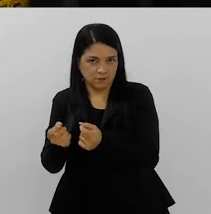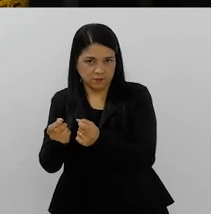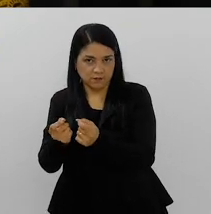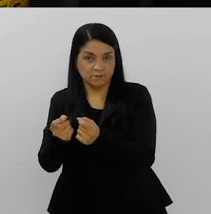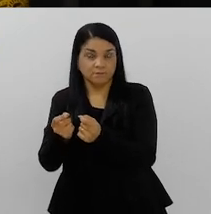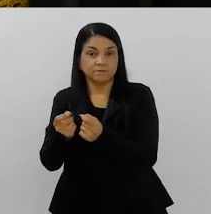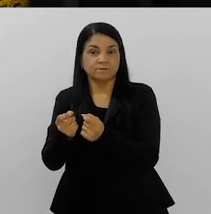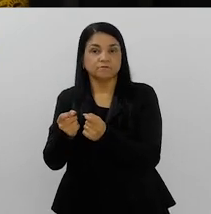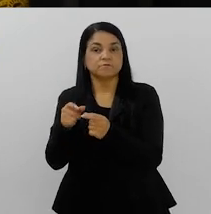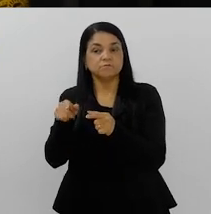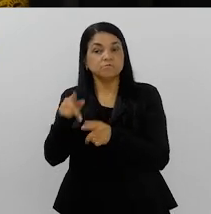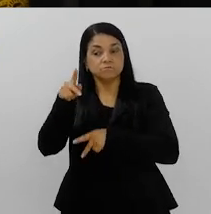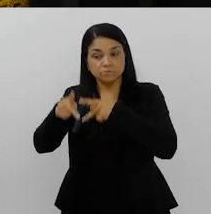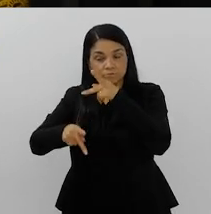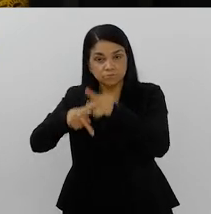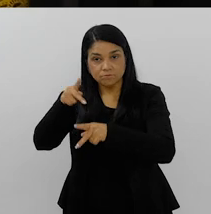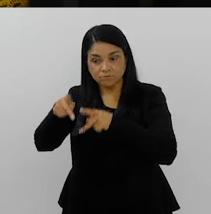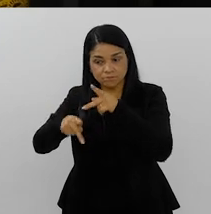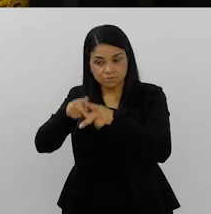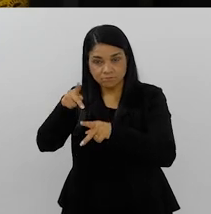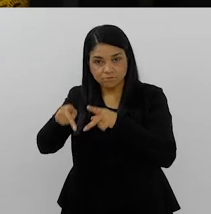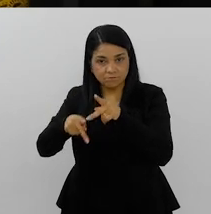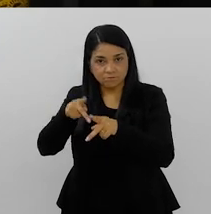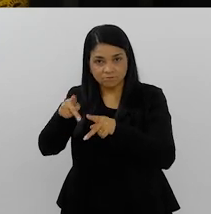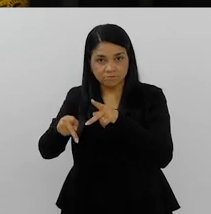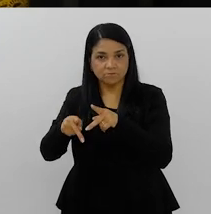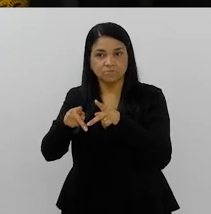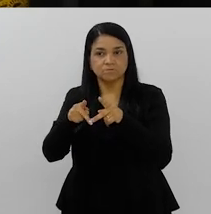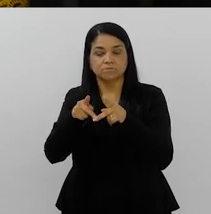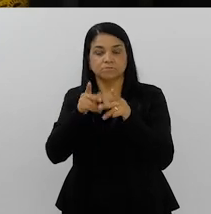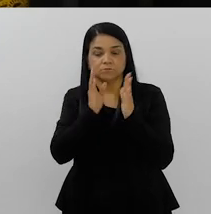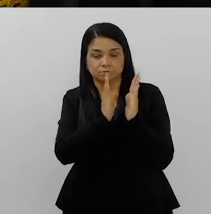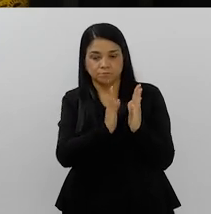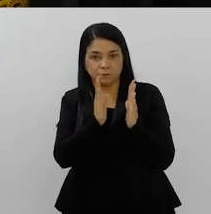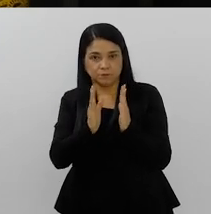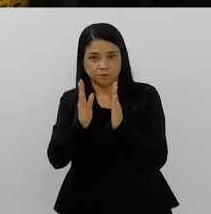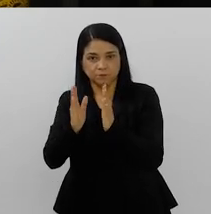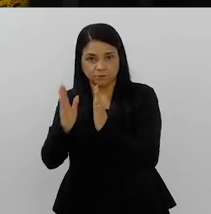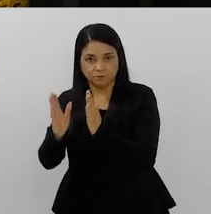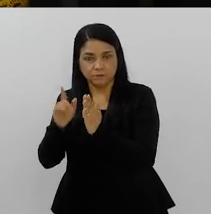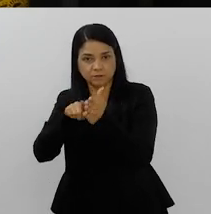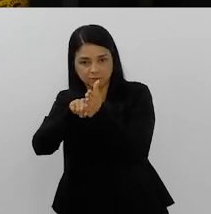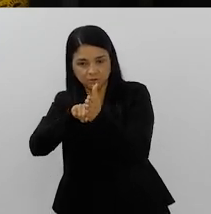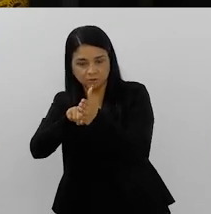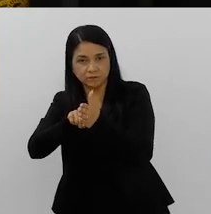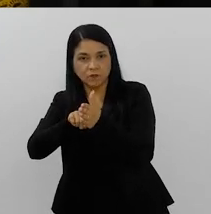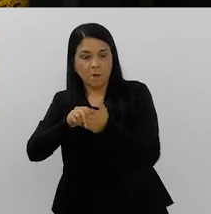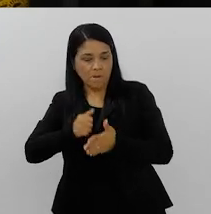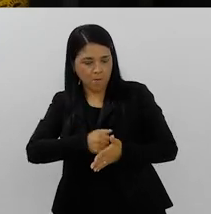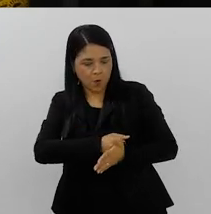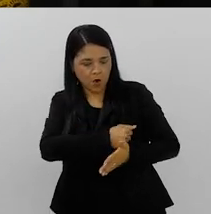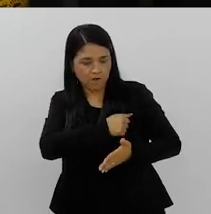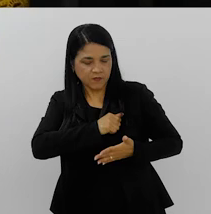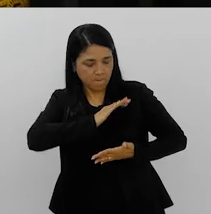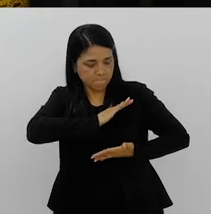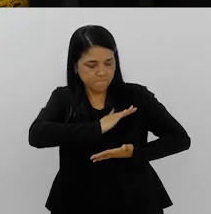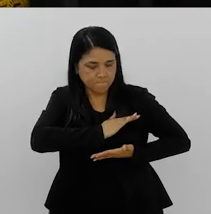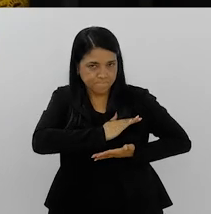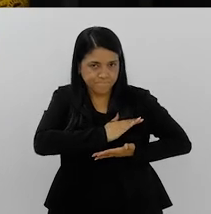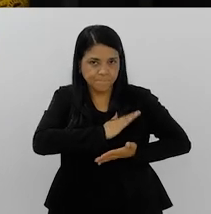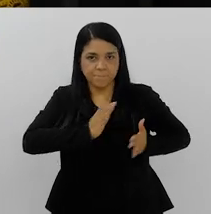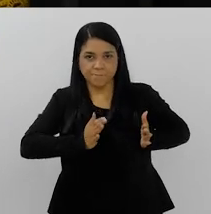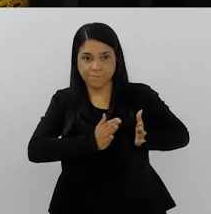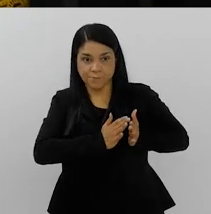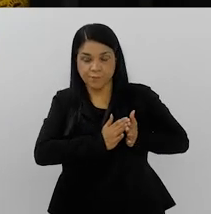de câncer de mama porque a população cumpre de maneira muito precisa o screening populacional com mamografia você vai ter